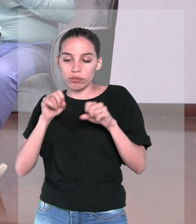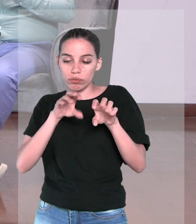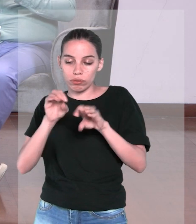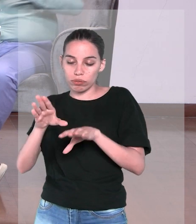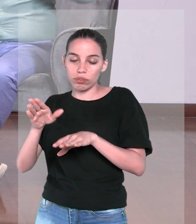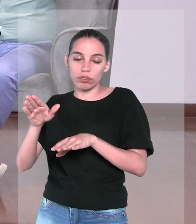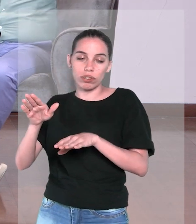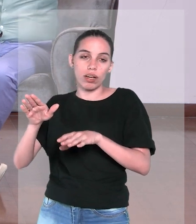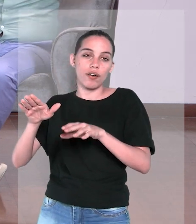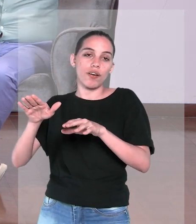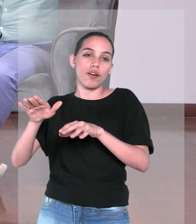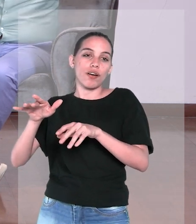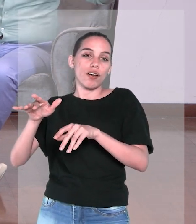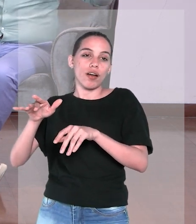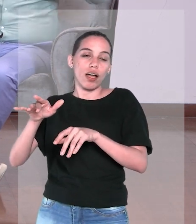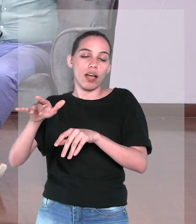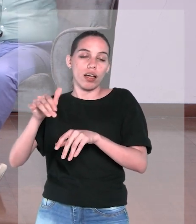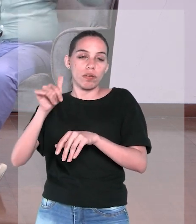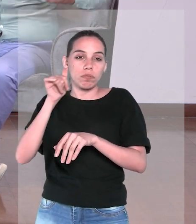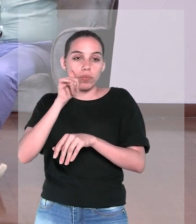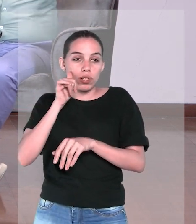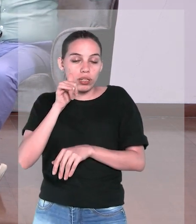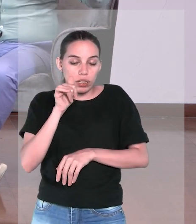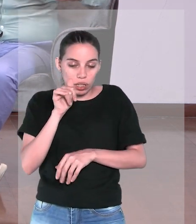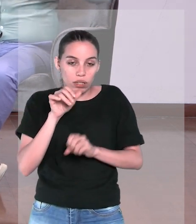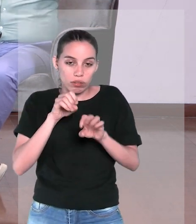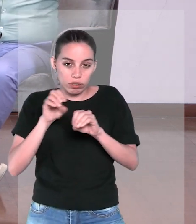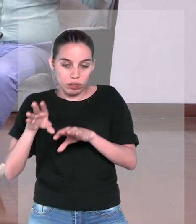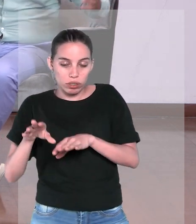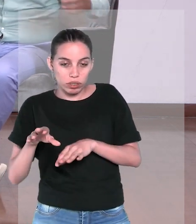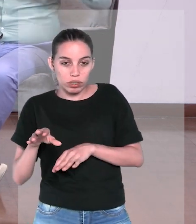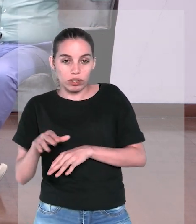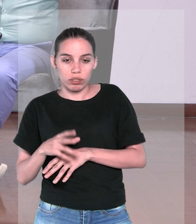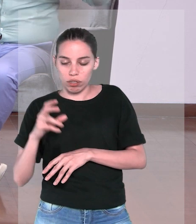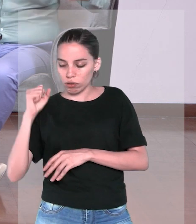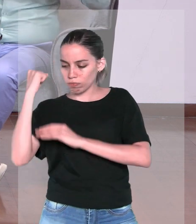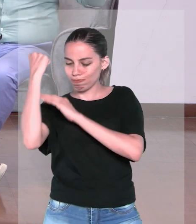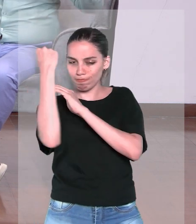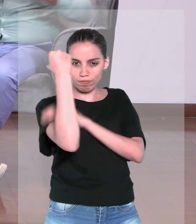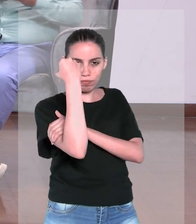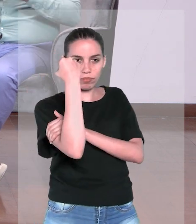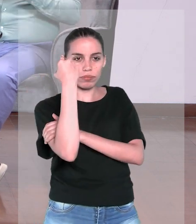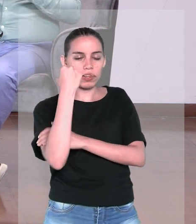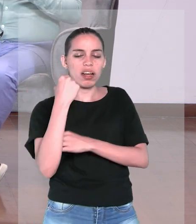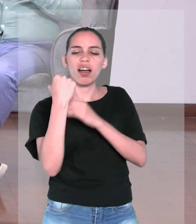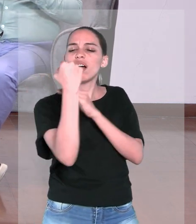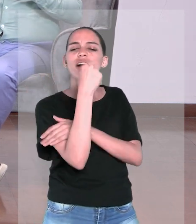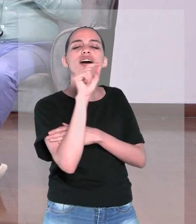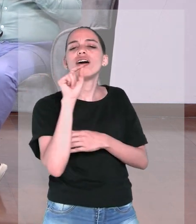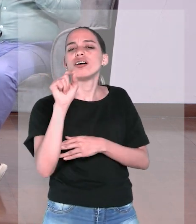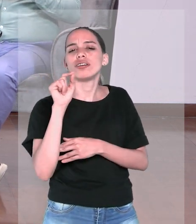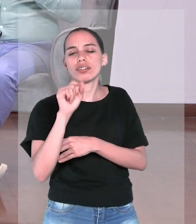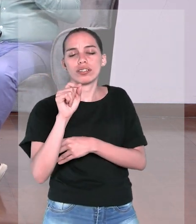no que o feminismo é um movimento formado por várias abordagens, teorias, perspectivas. Mas